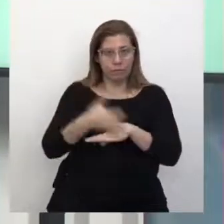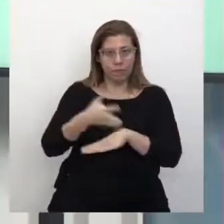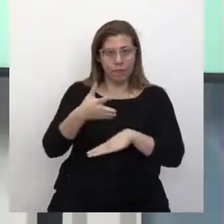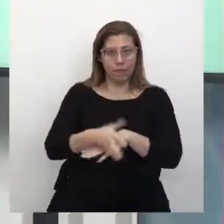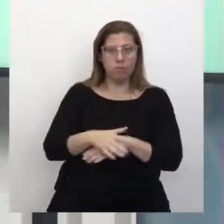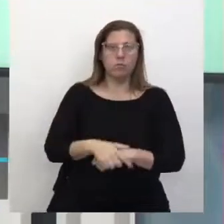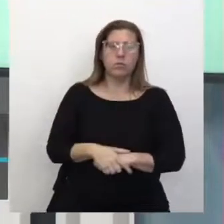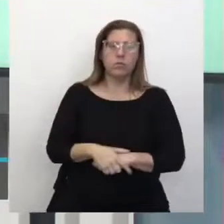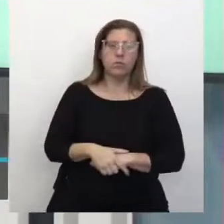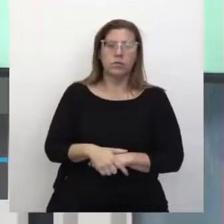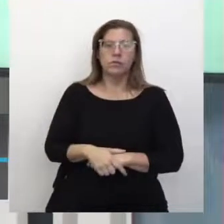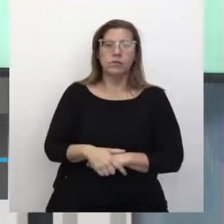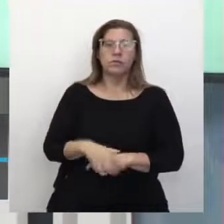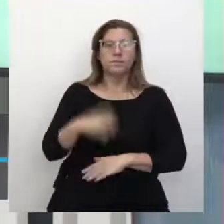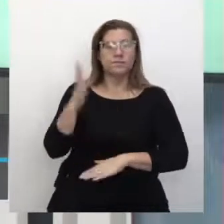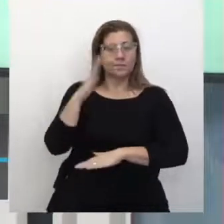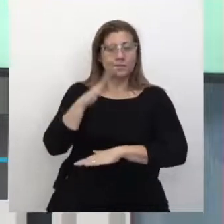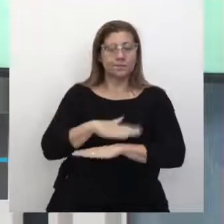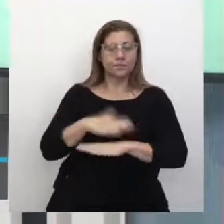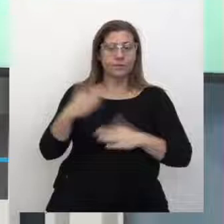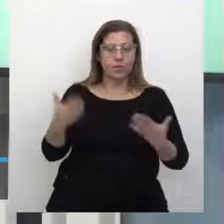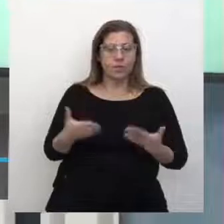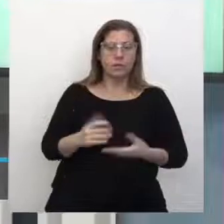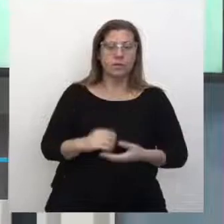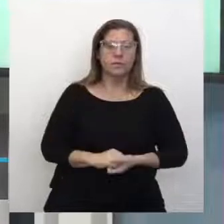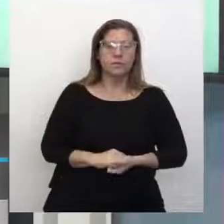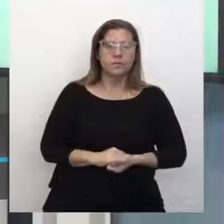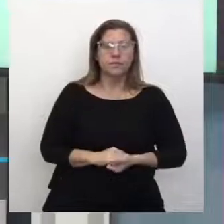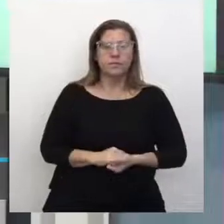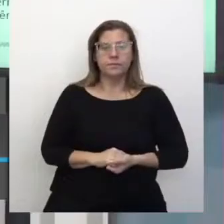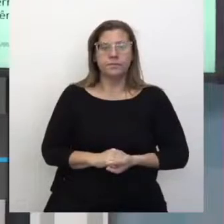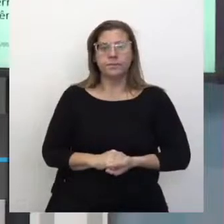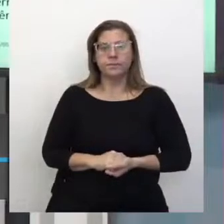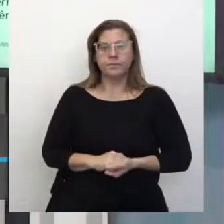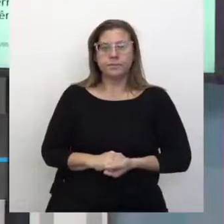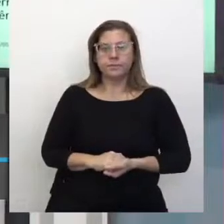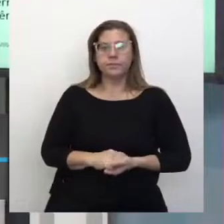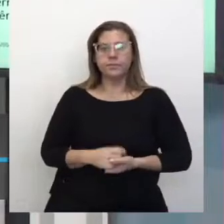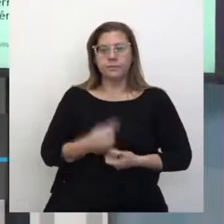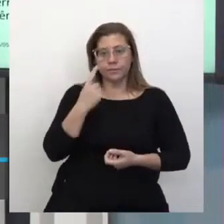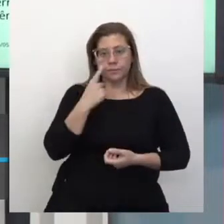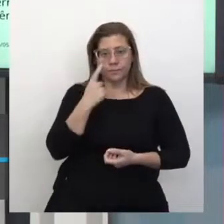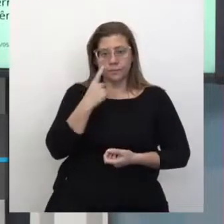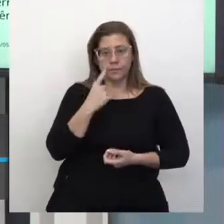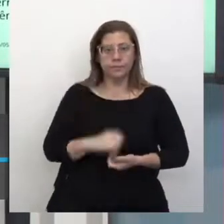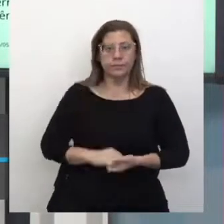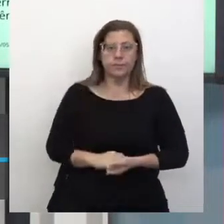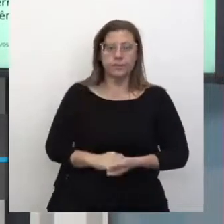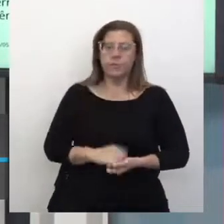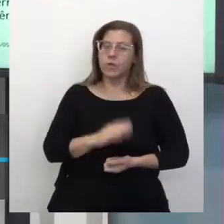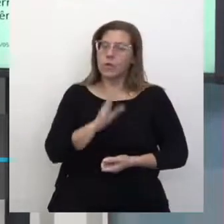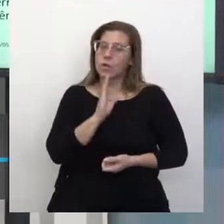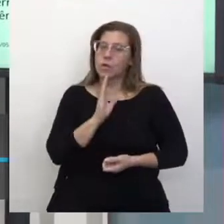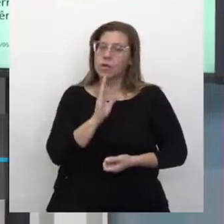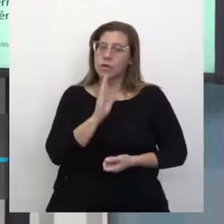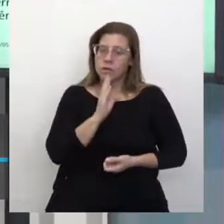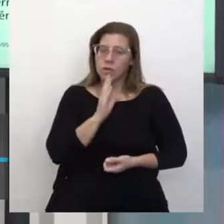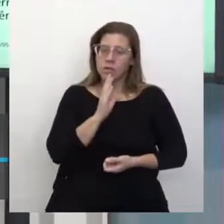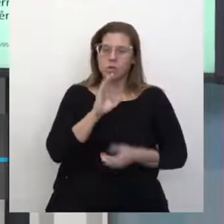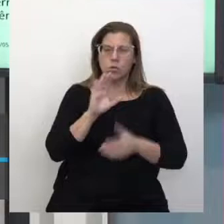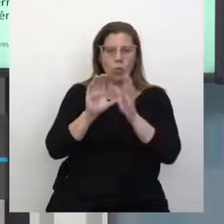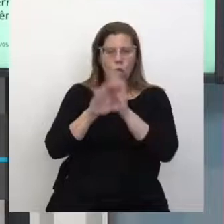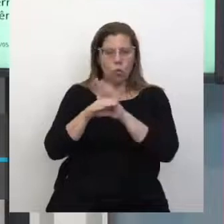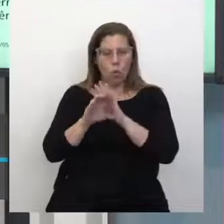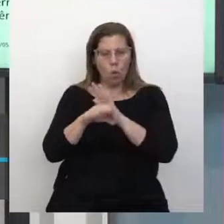participações aí nessa tarde de hoje, né? Finalzinho de tarde já, daqui a pouco, né? Olha só. Então, vamos conhecer um pouquinho desses